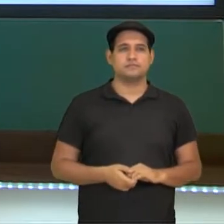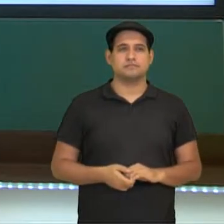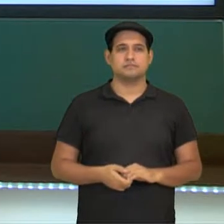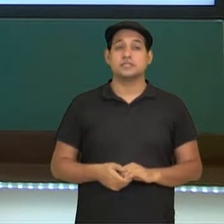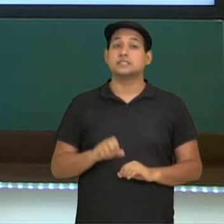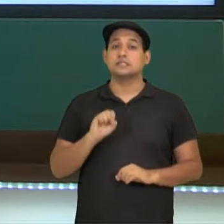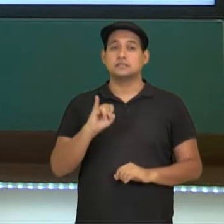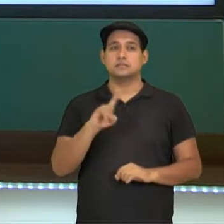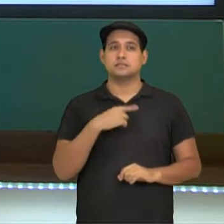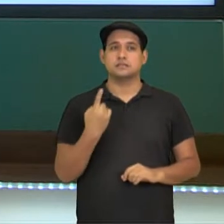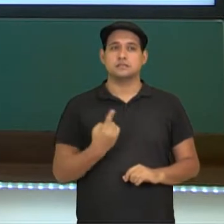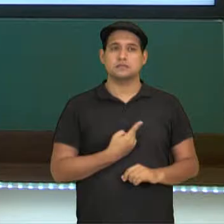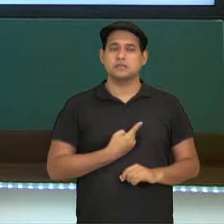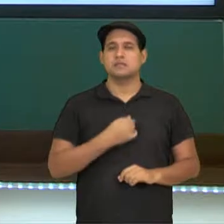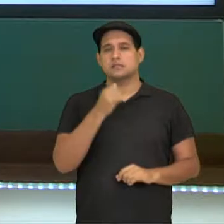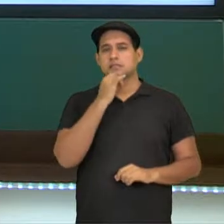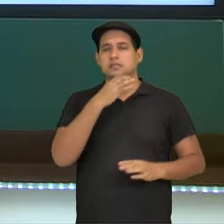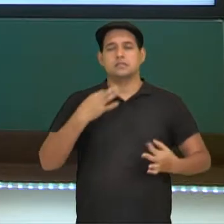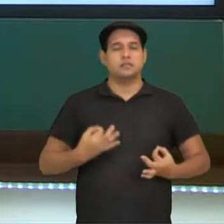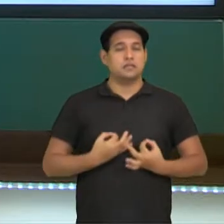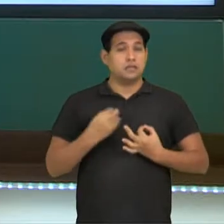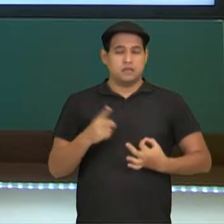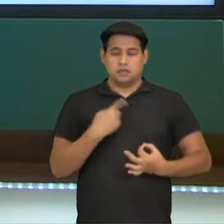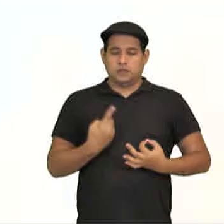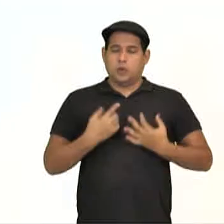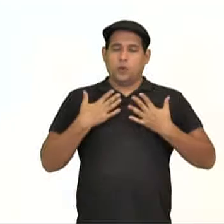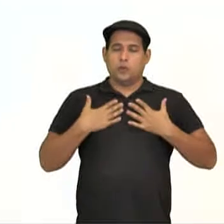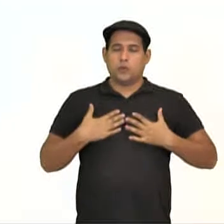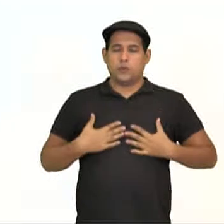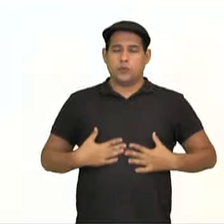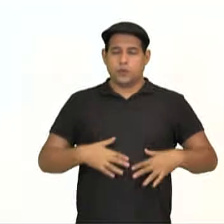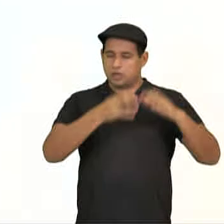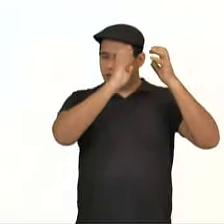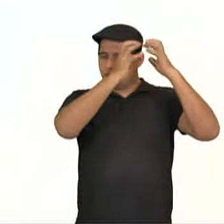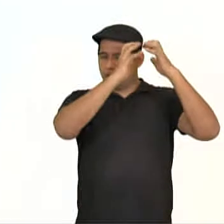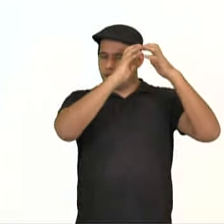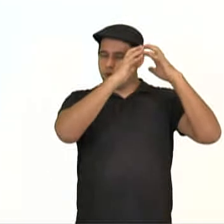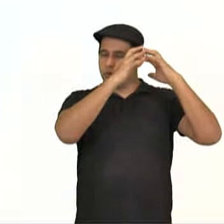Quando meditamos, acabamos aquietando a mente e